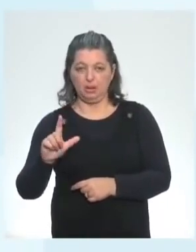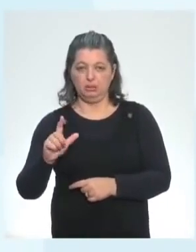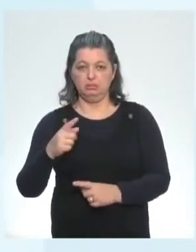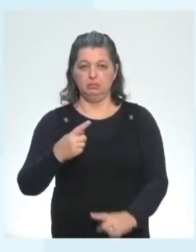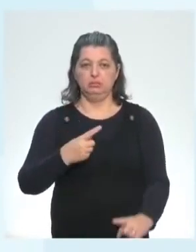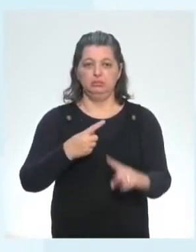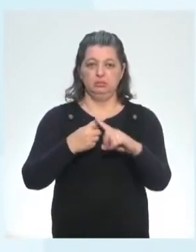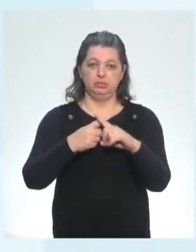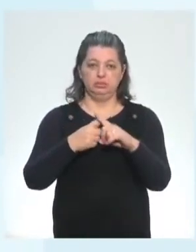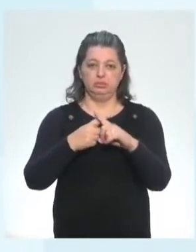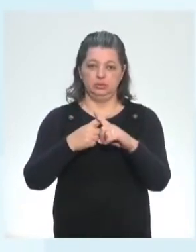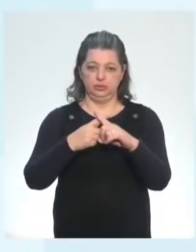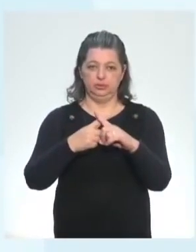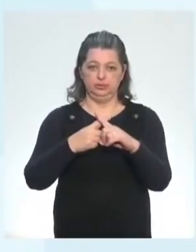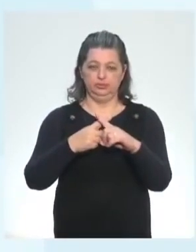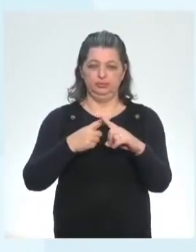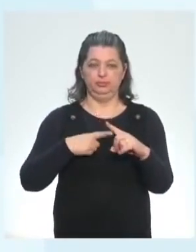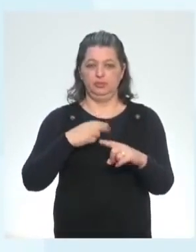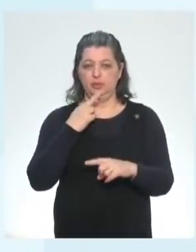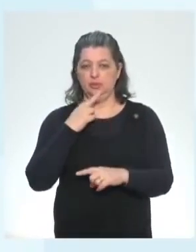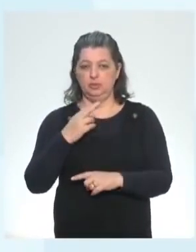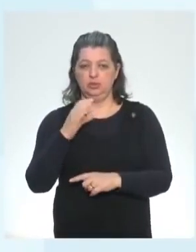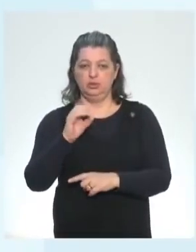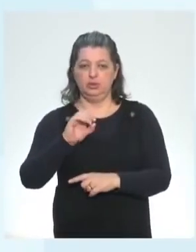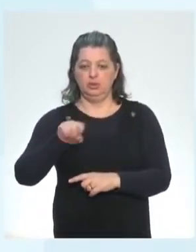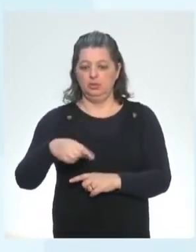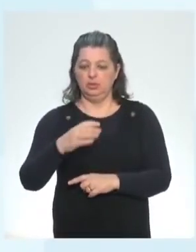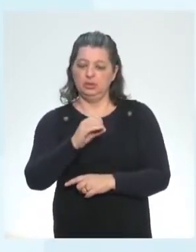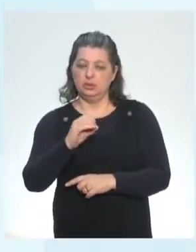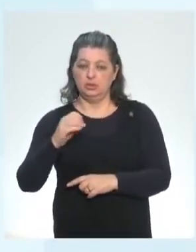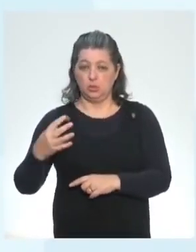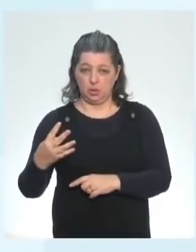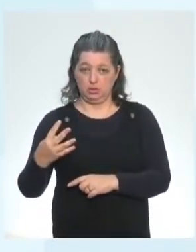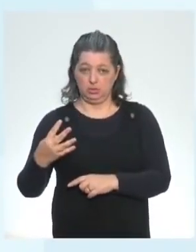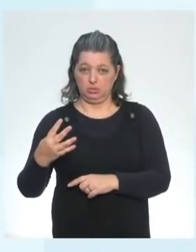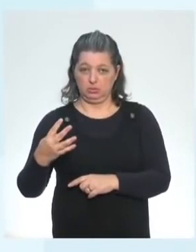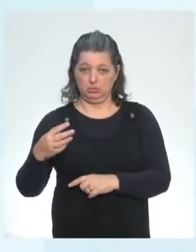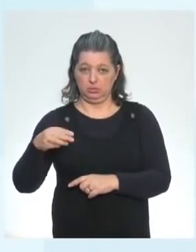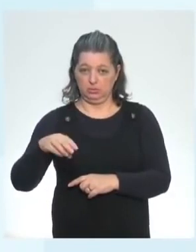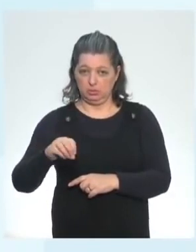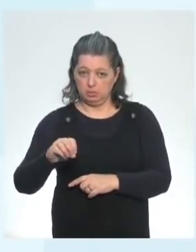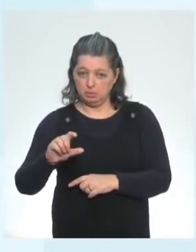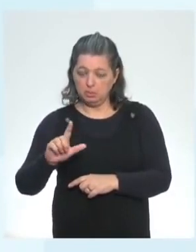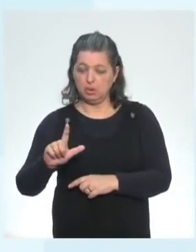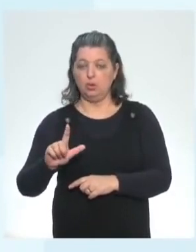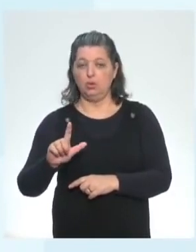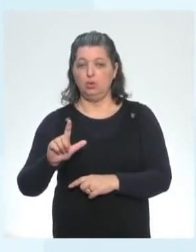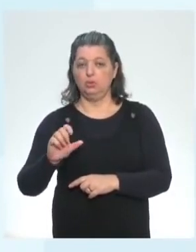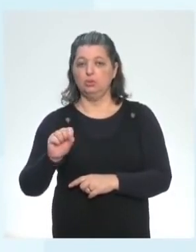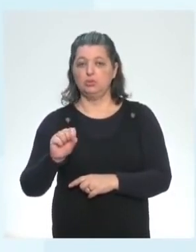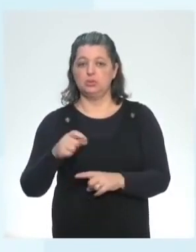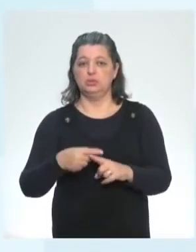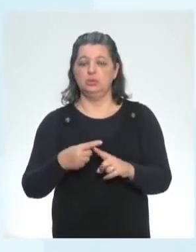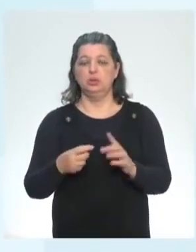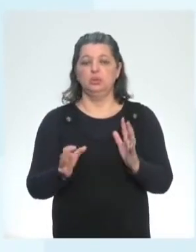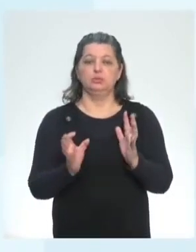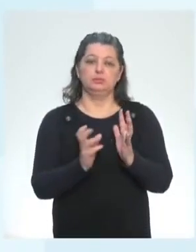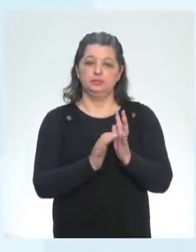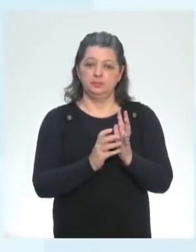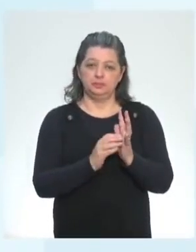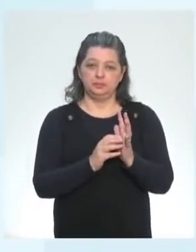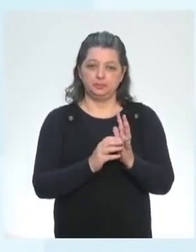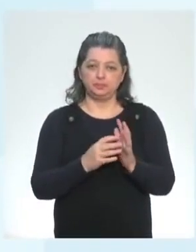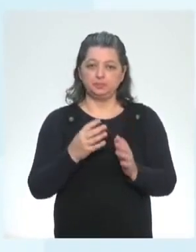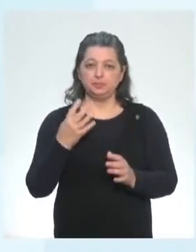tenho esse resultado, 0,04. Só que eu tenho 0,04 de ácido acético em